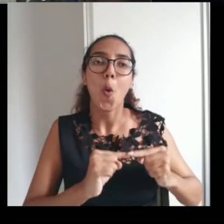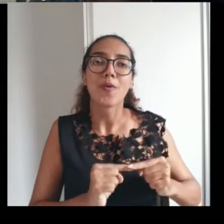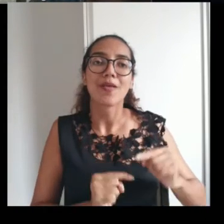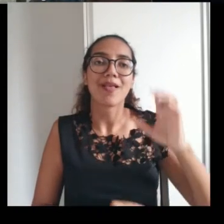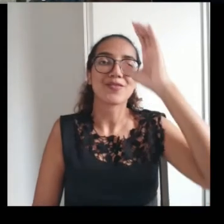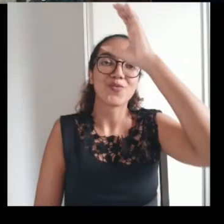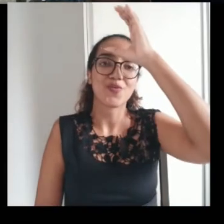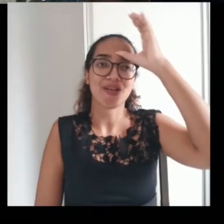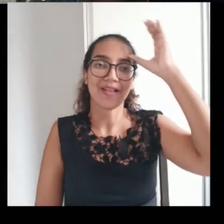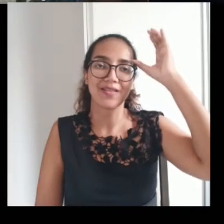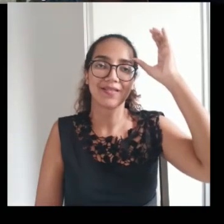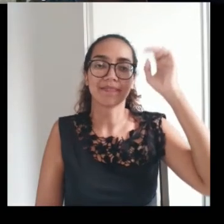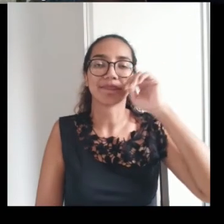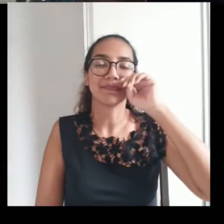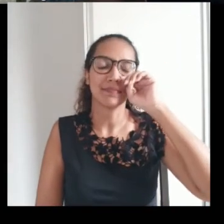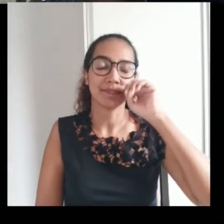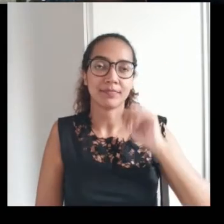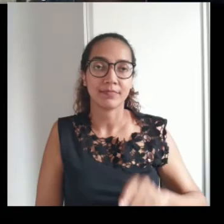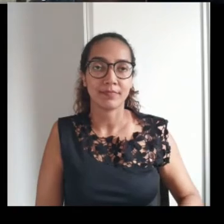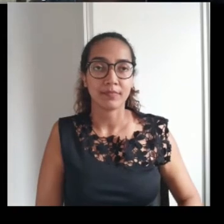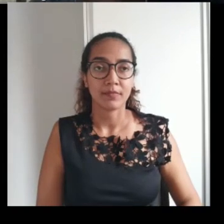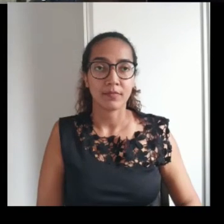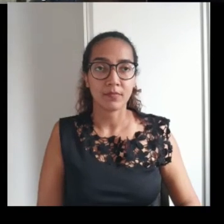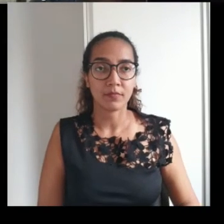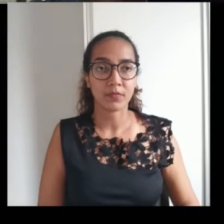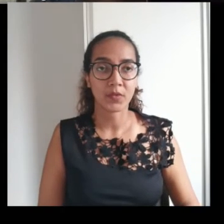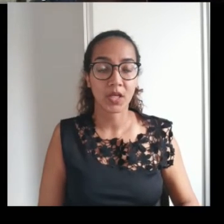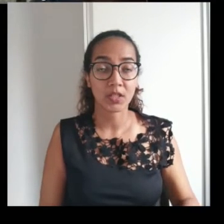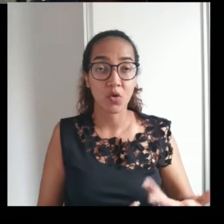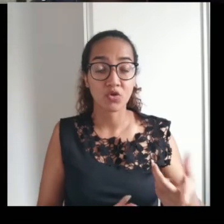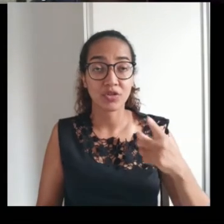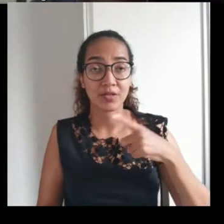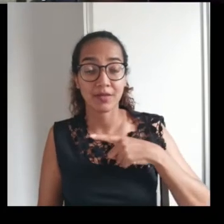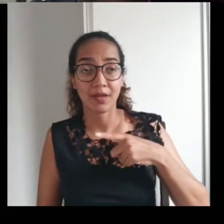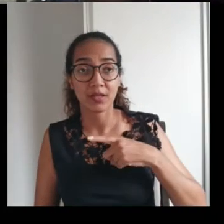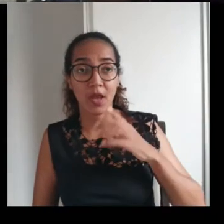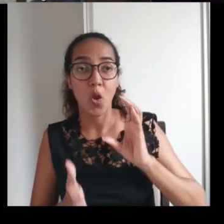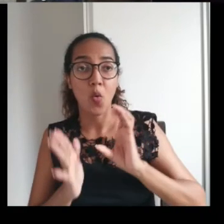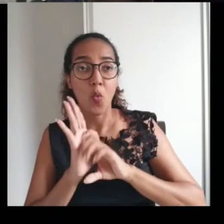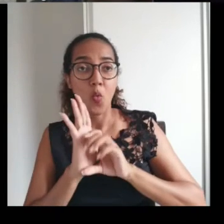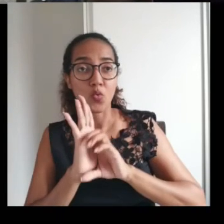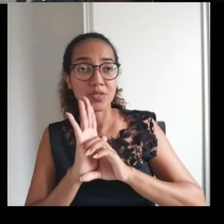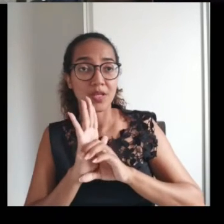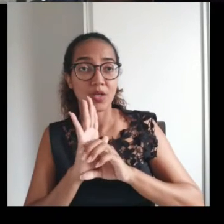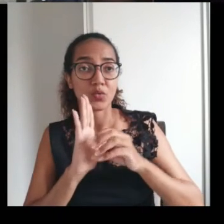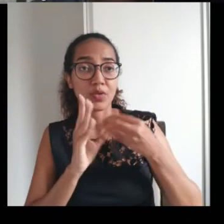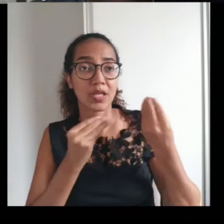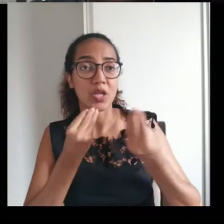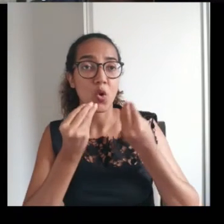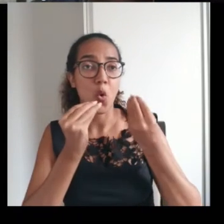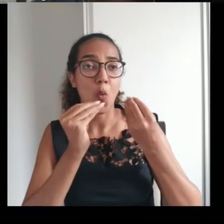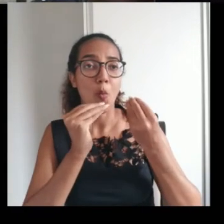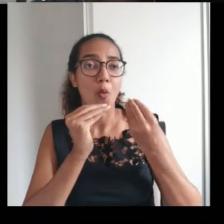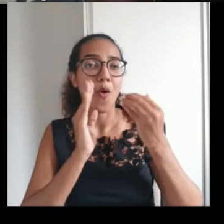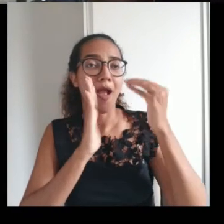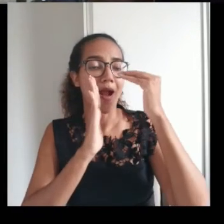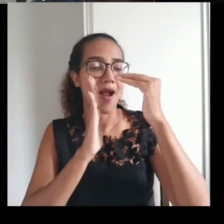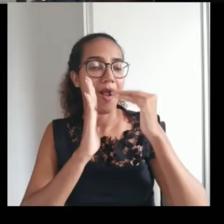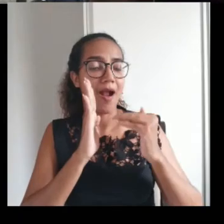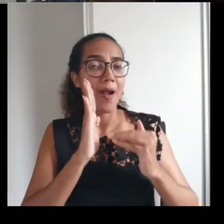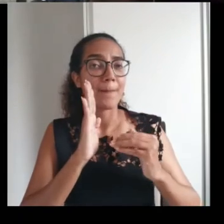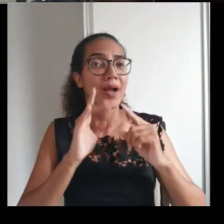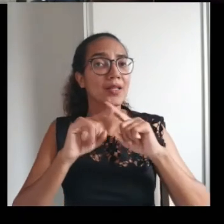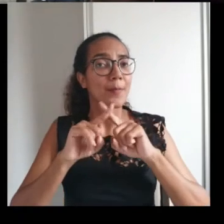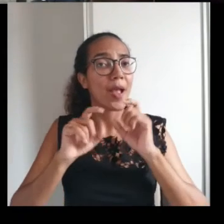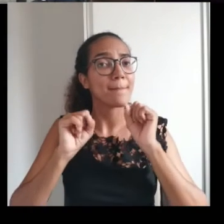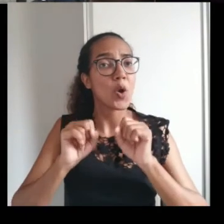gente tenha aquela definição lógica das camadas, eu posso ter os pacotes assim, ó, funcionário. Você faz,